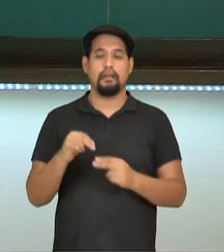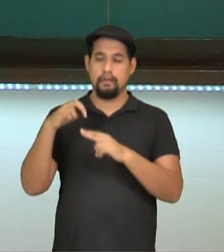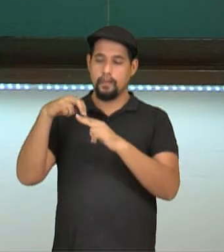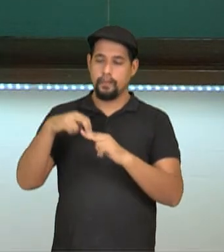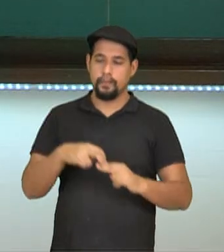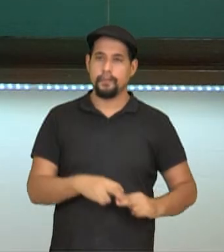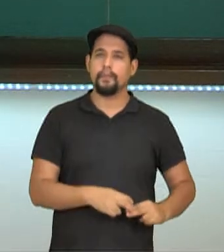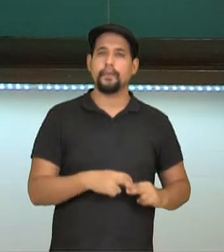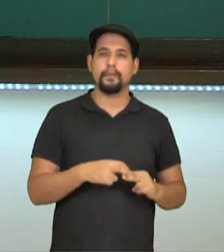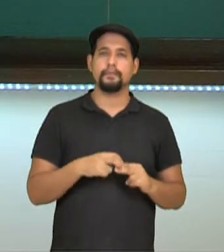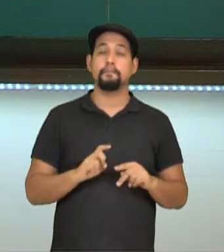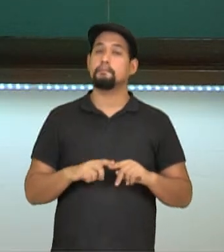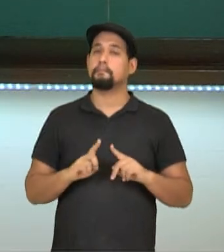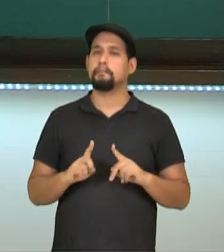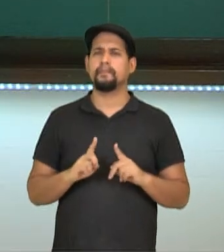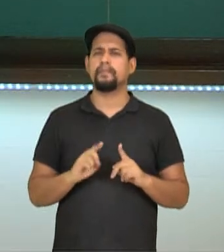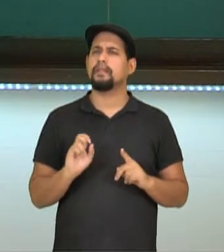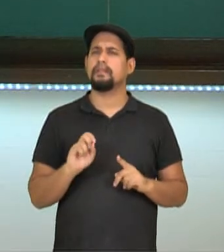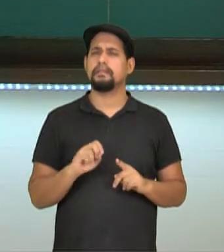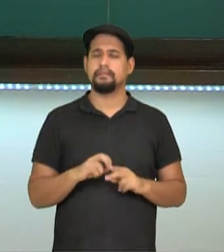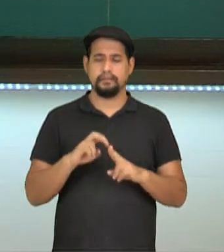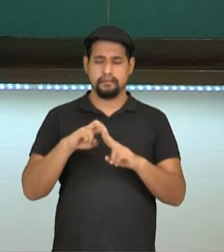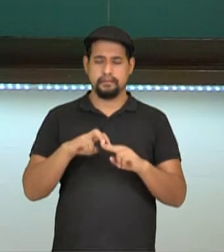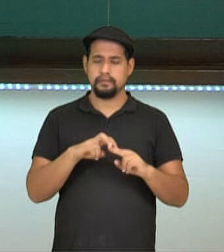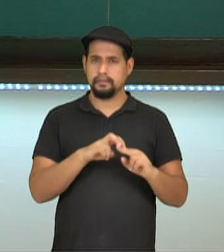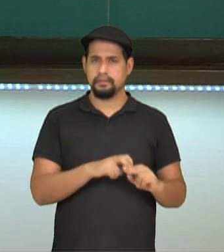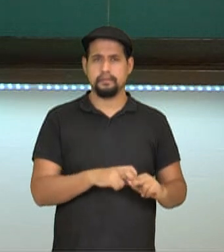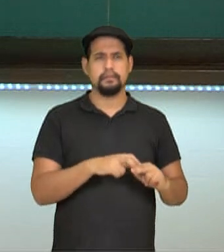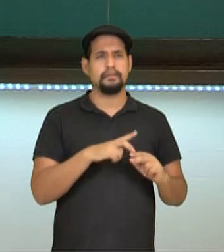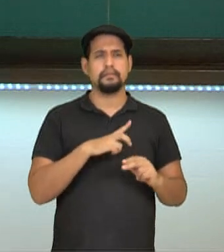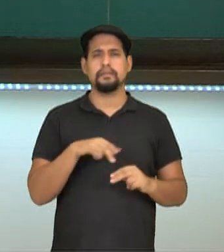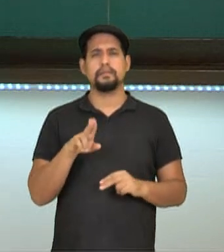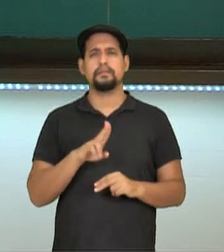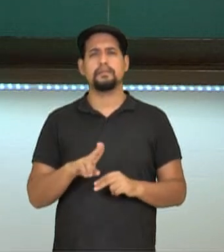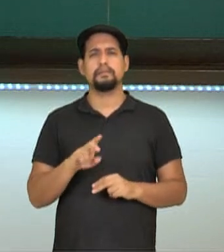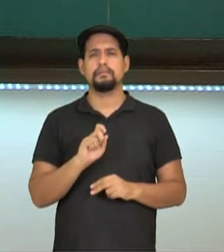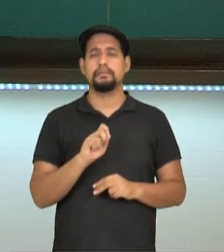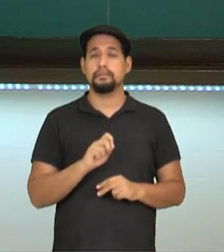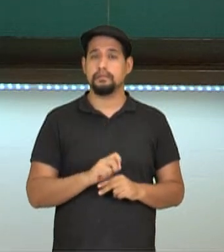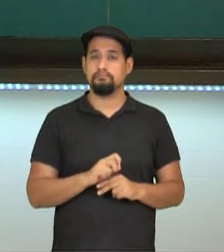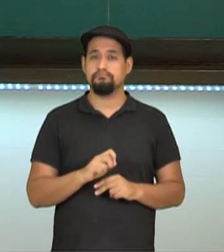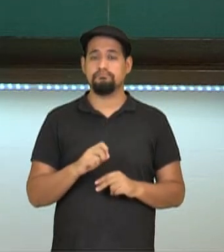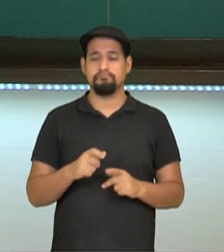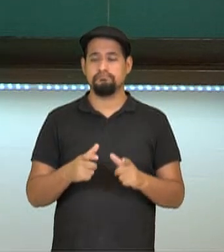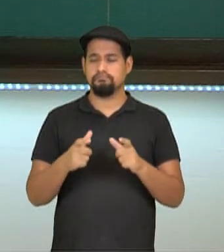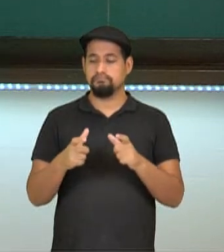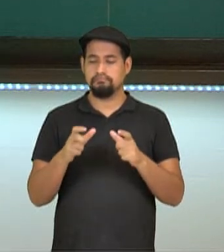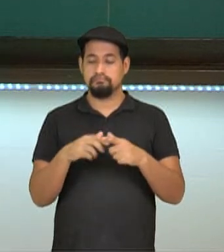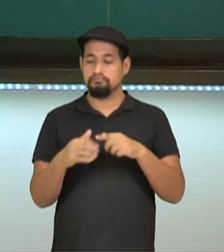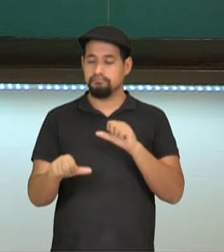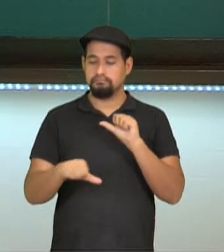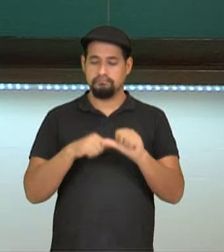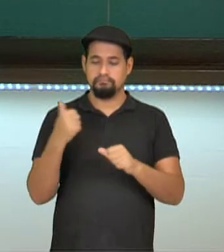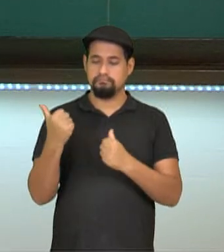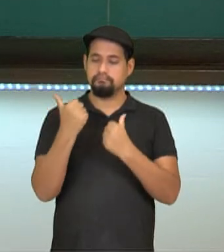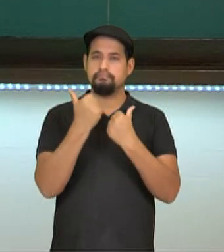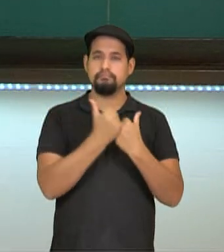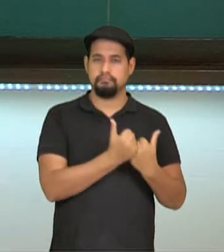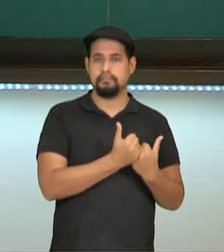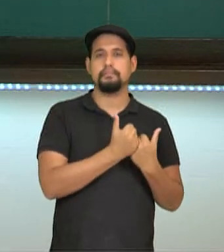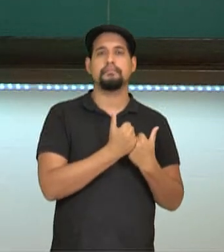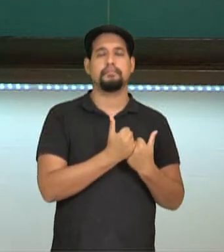de rolimã. Então os skates, né, estão tomando um pouco o lugar dos antigos carrinhos de